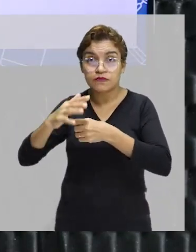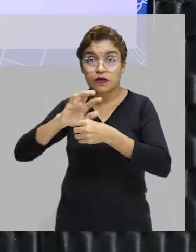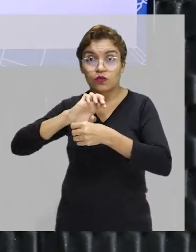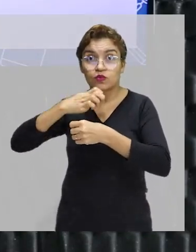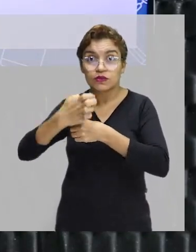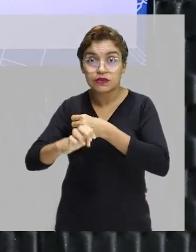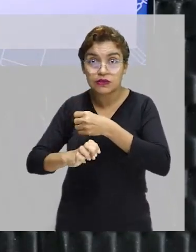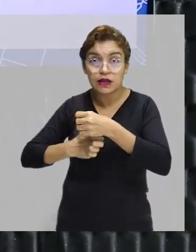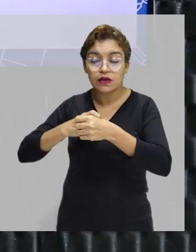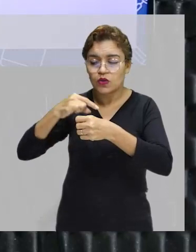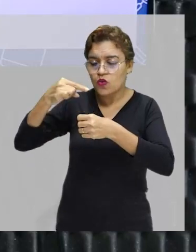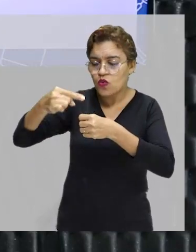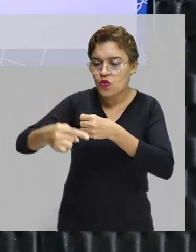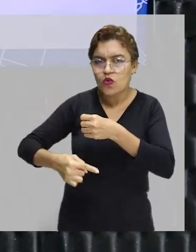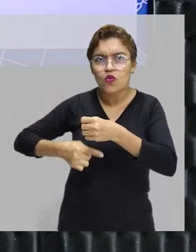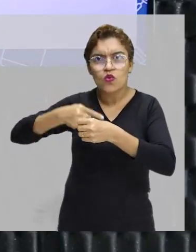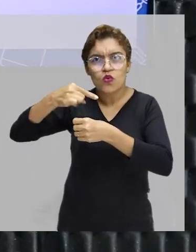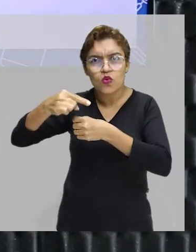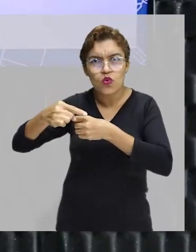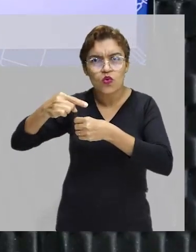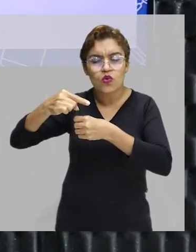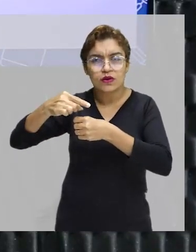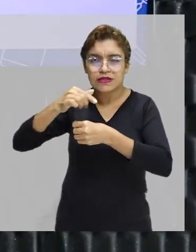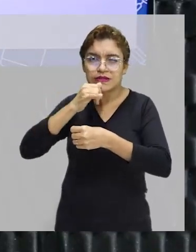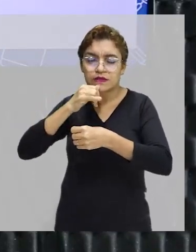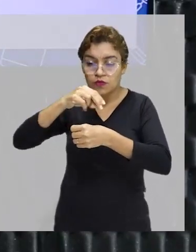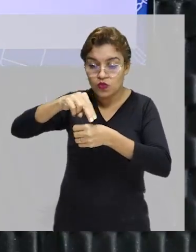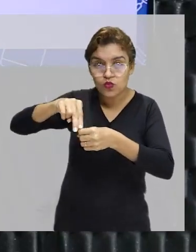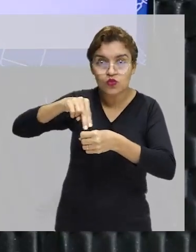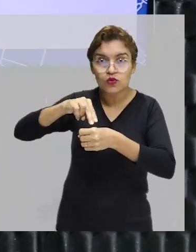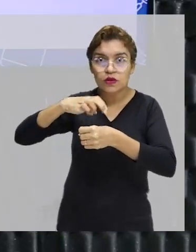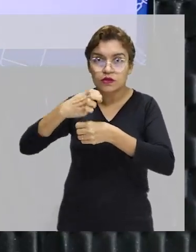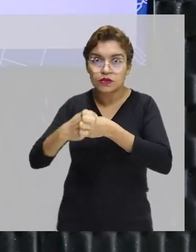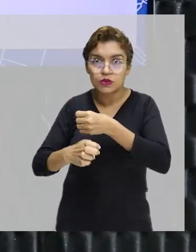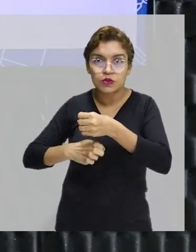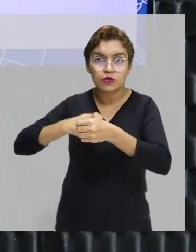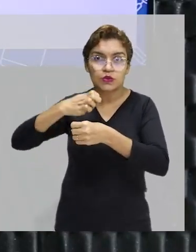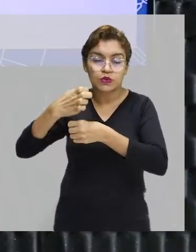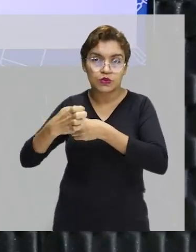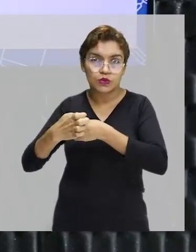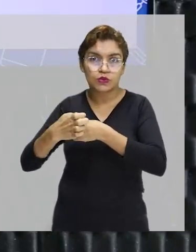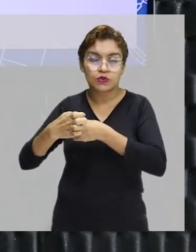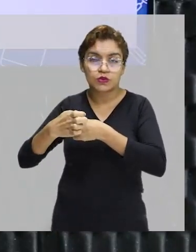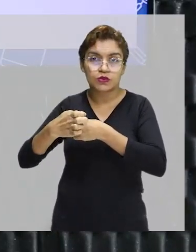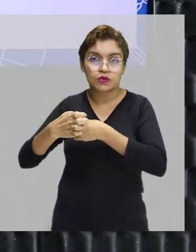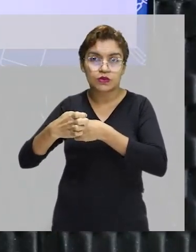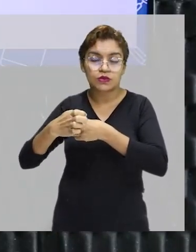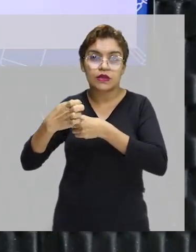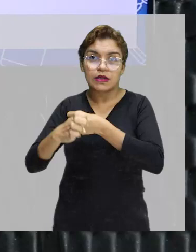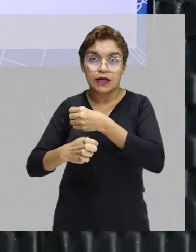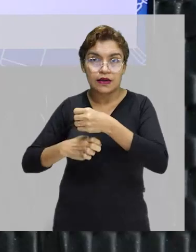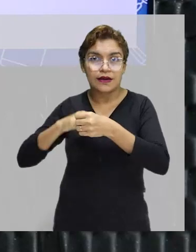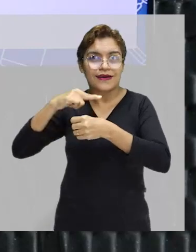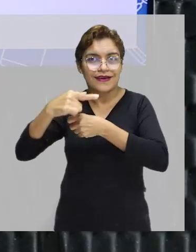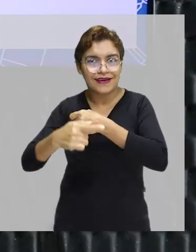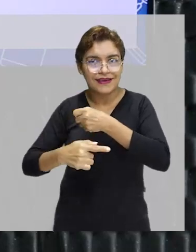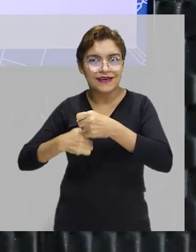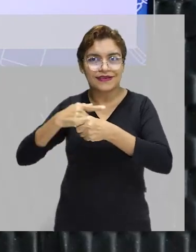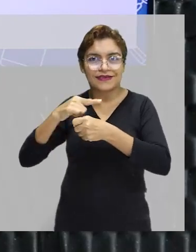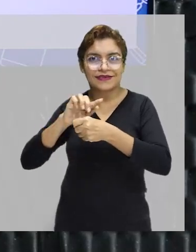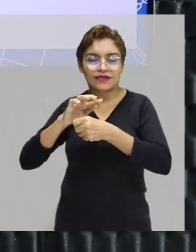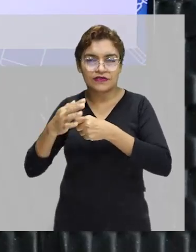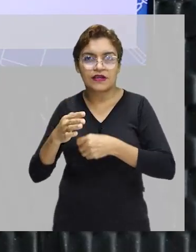né, circundando o núcleo, ou seja, os prótons. A essa região ele chamou de eletrosfera.